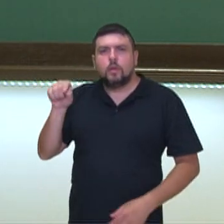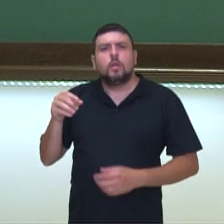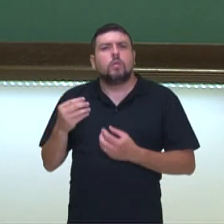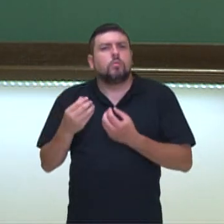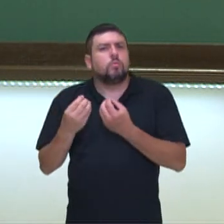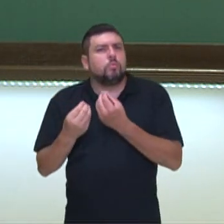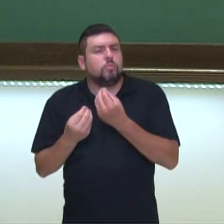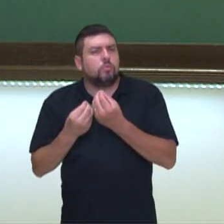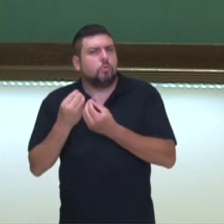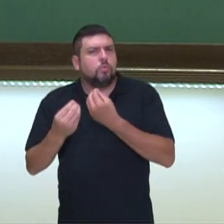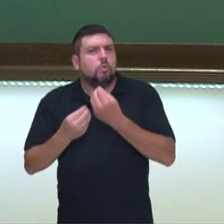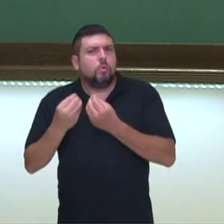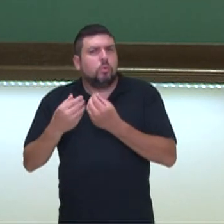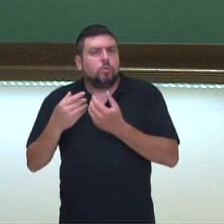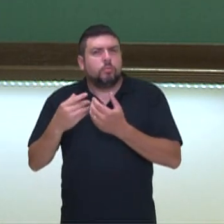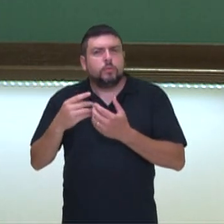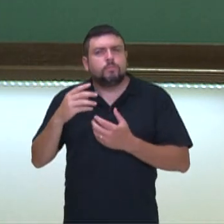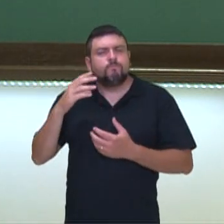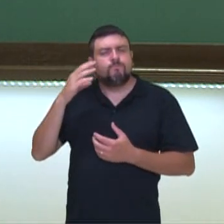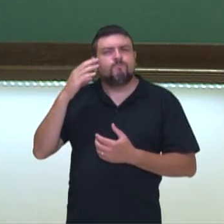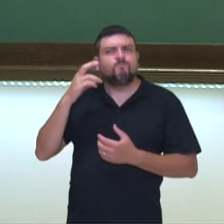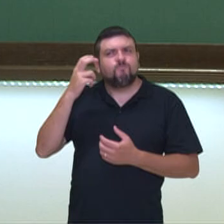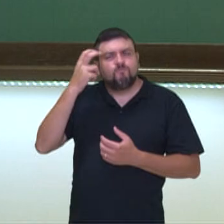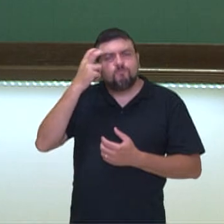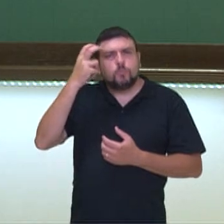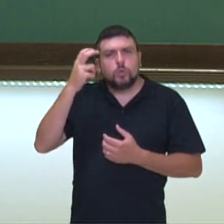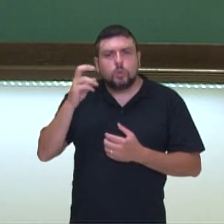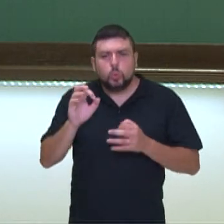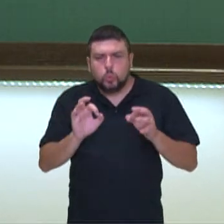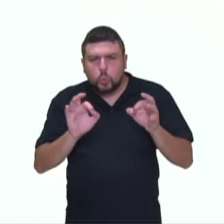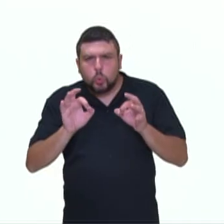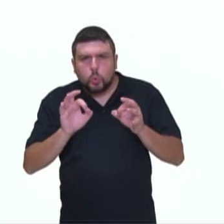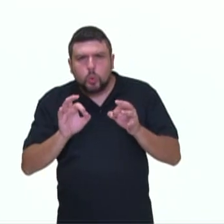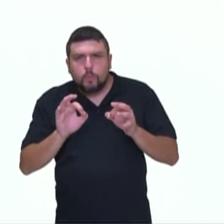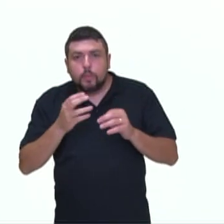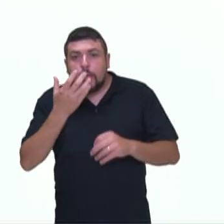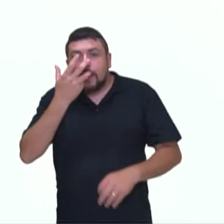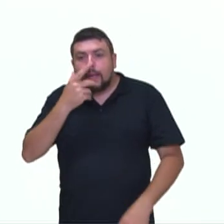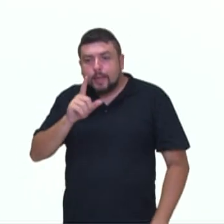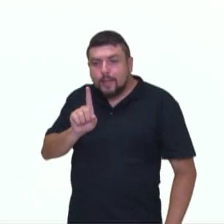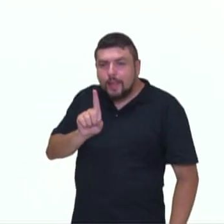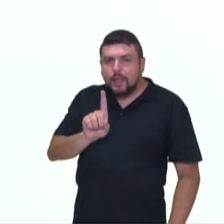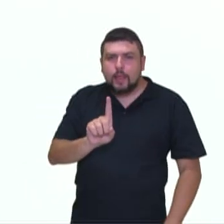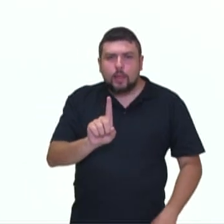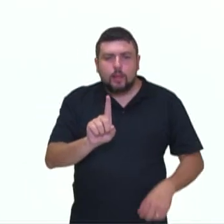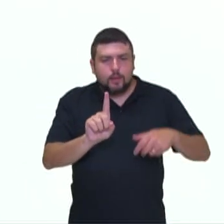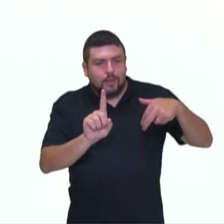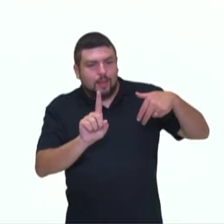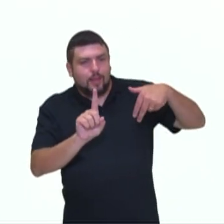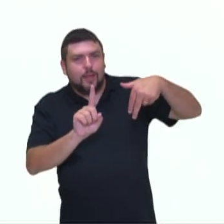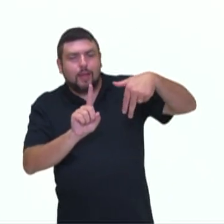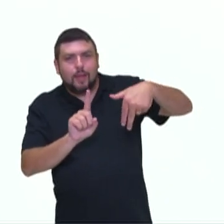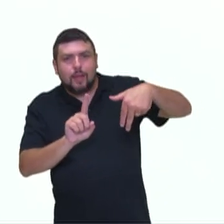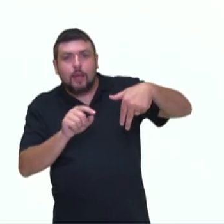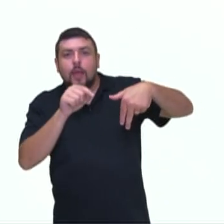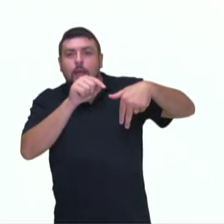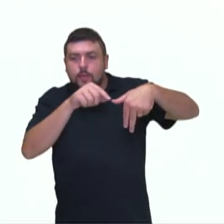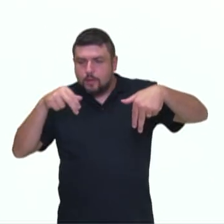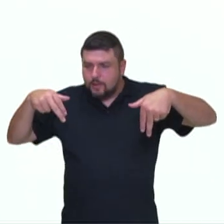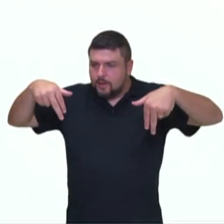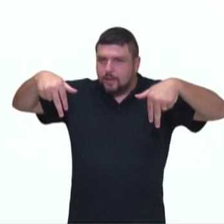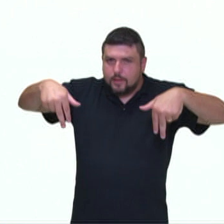de maneira extremamente sábia, coloca os dois ícones da alegria das crianças, da felicidade